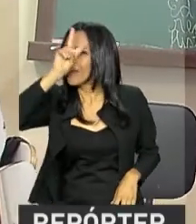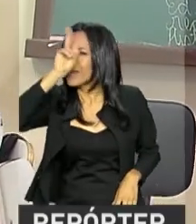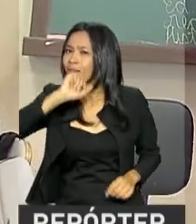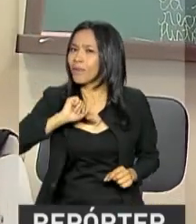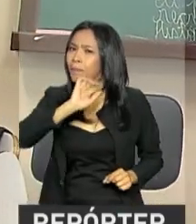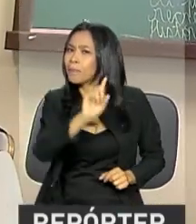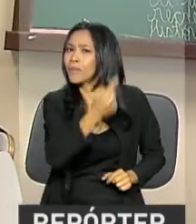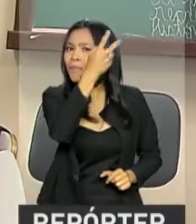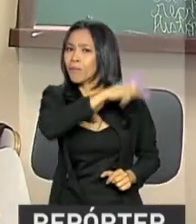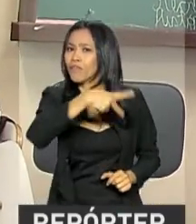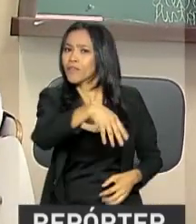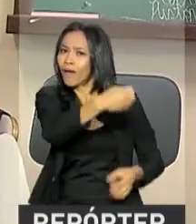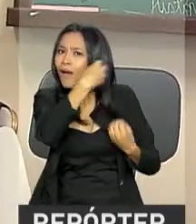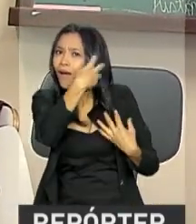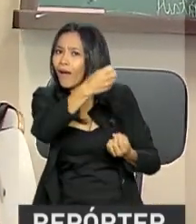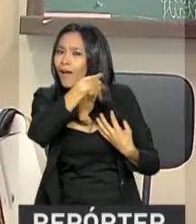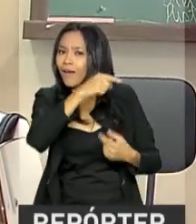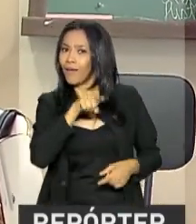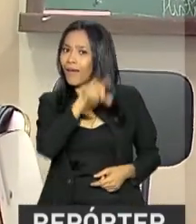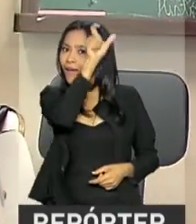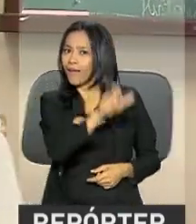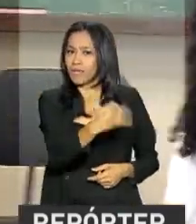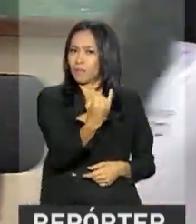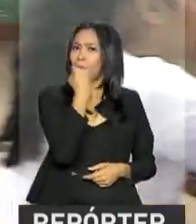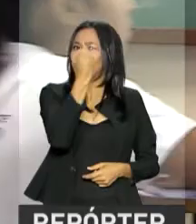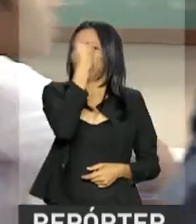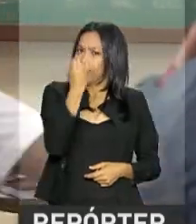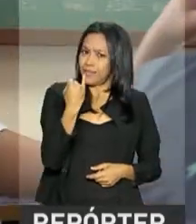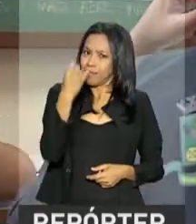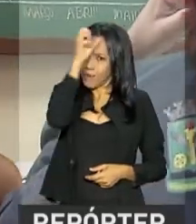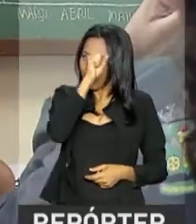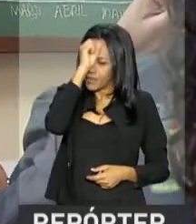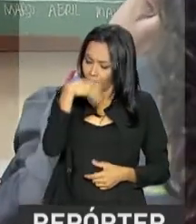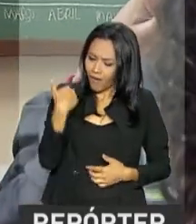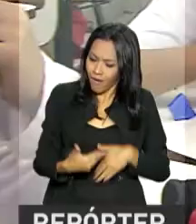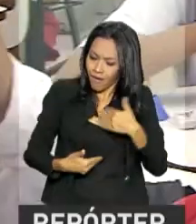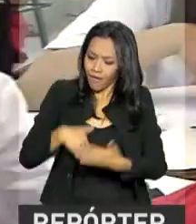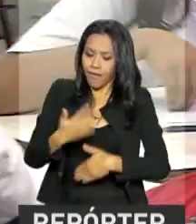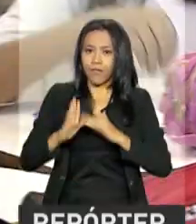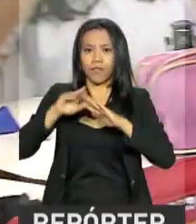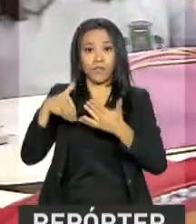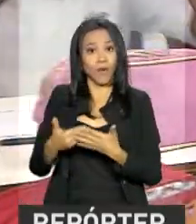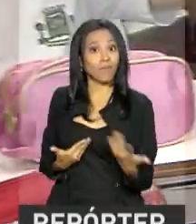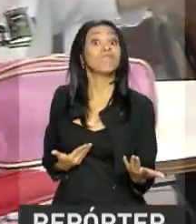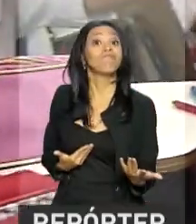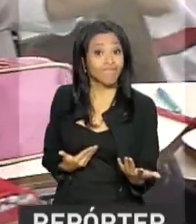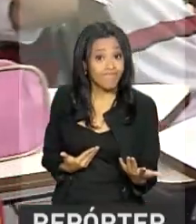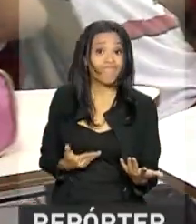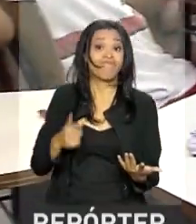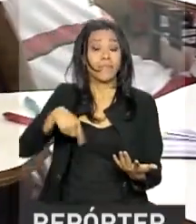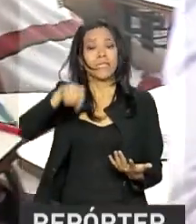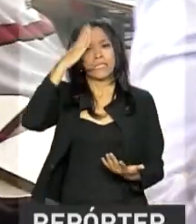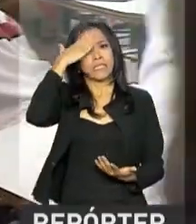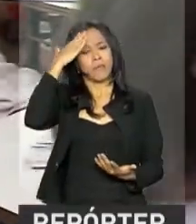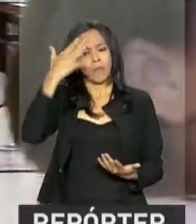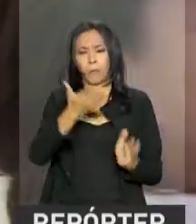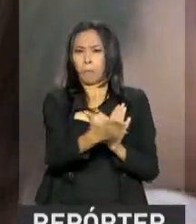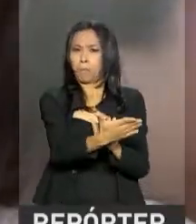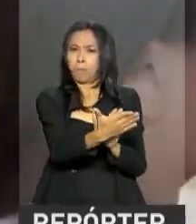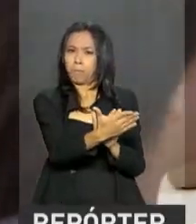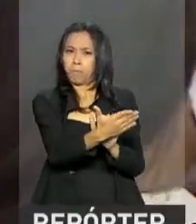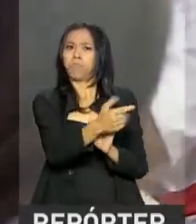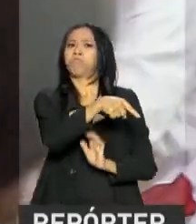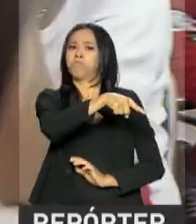professora e da importância dela os primeiros passos na escola reconhecer nacionalmente a